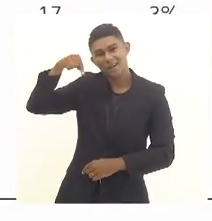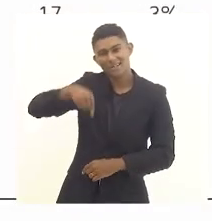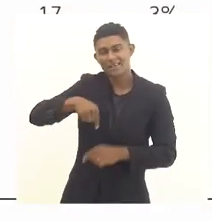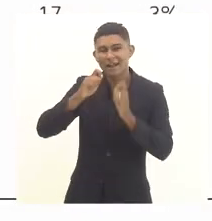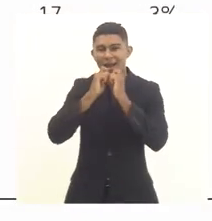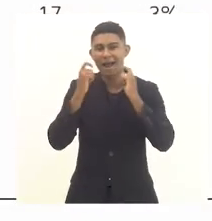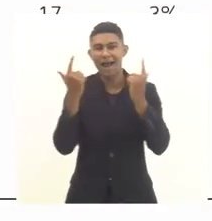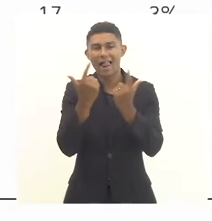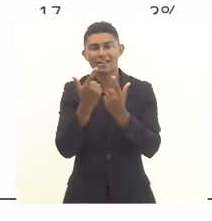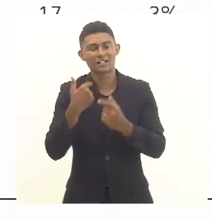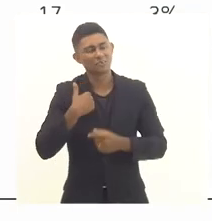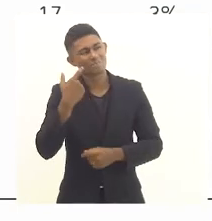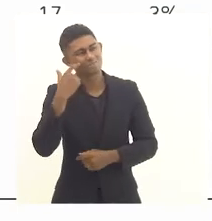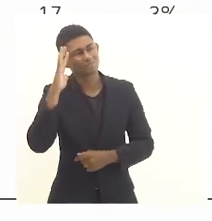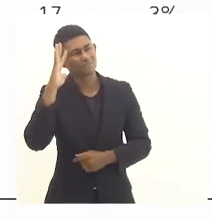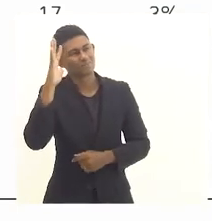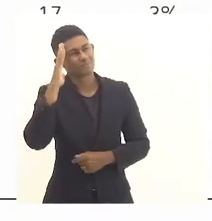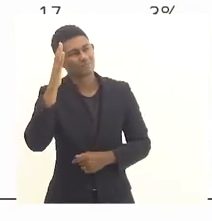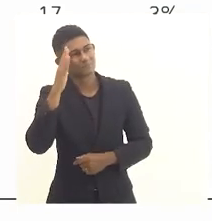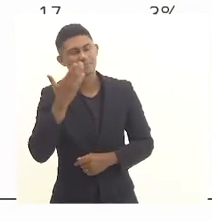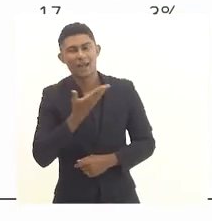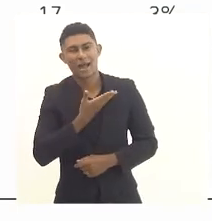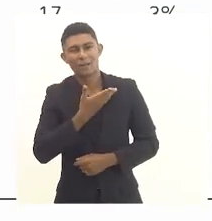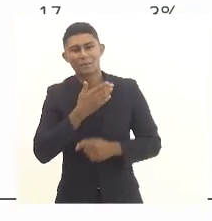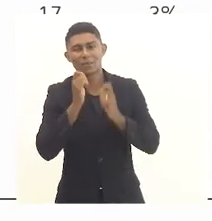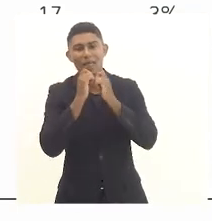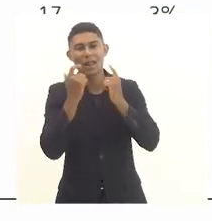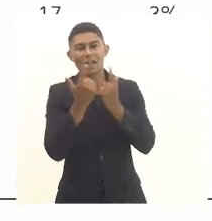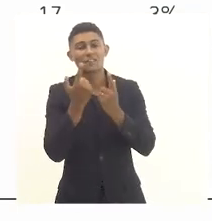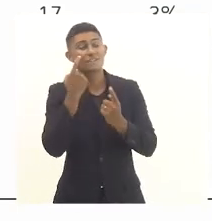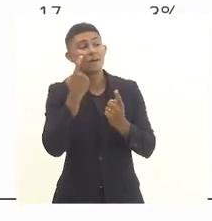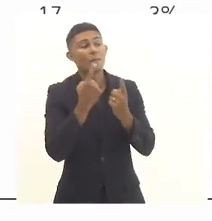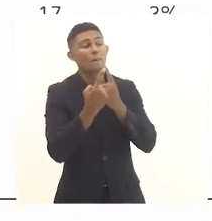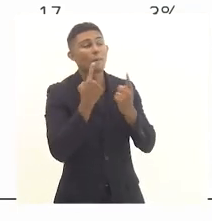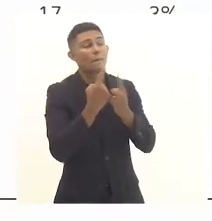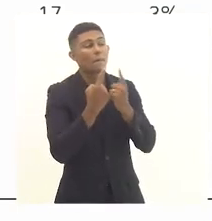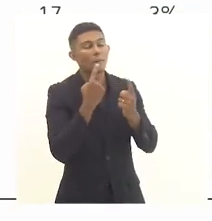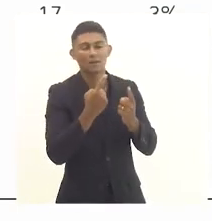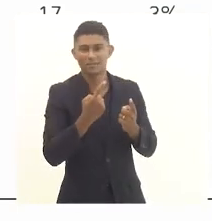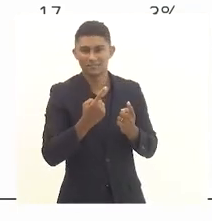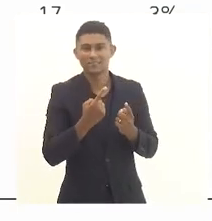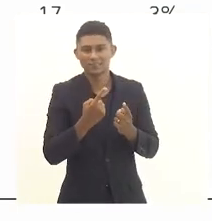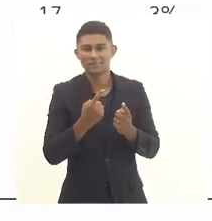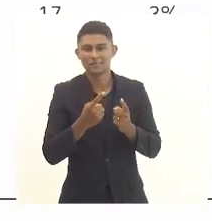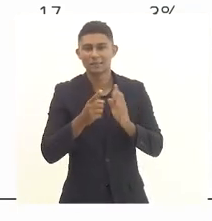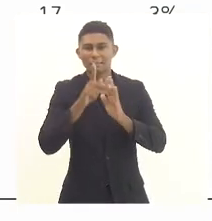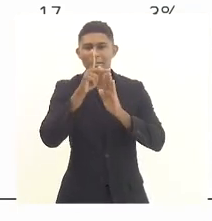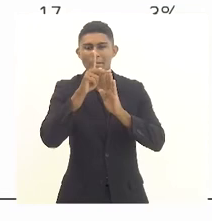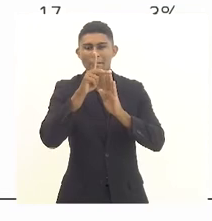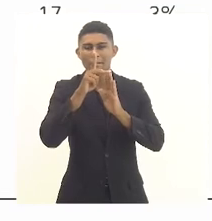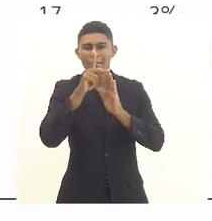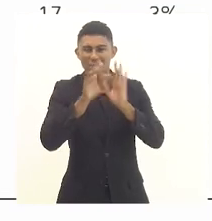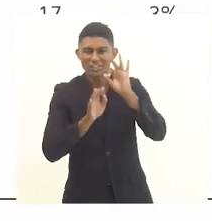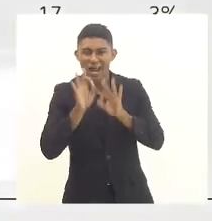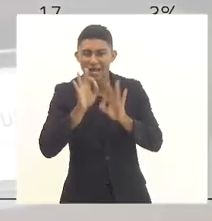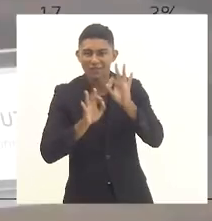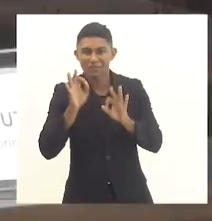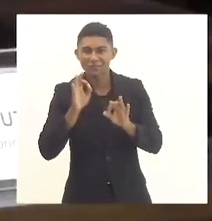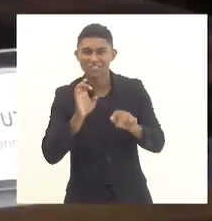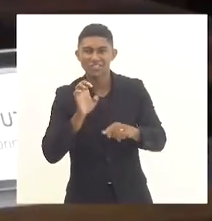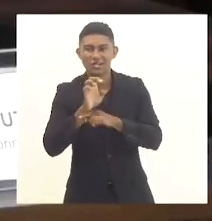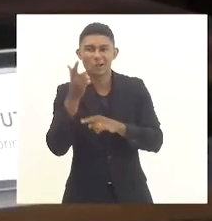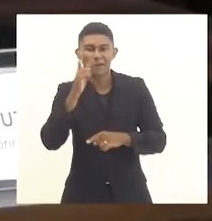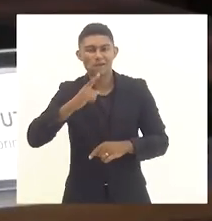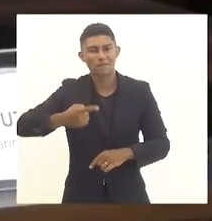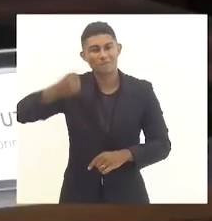falei: deixa eu trocar uma ideia com os meus amigos da LERJ para vender esse projeto tão sonhador e inovador para botar o nosso Estado na frente.